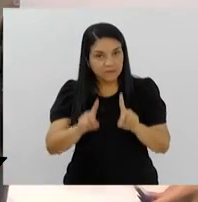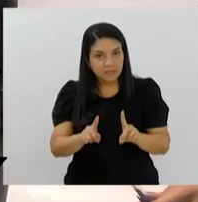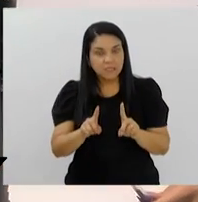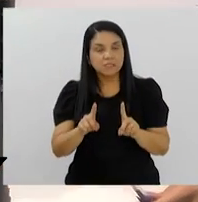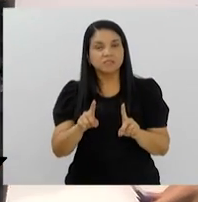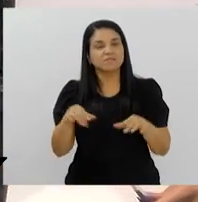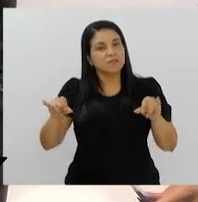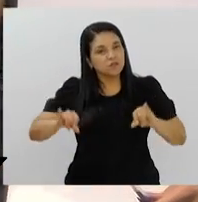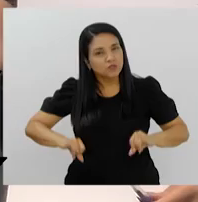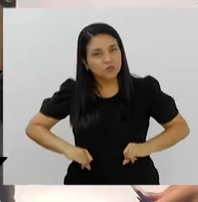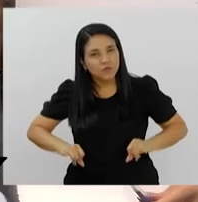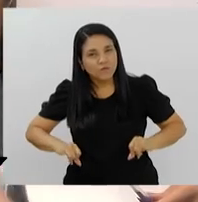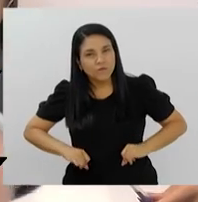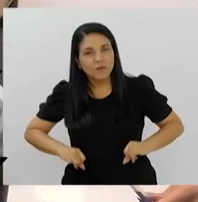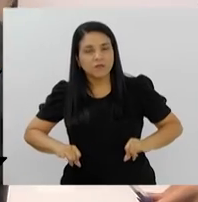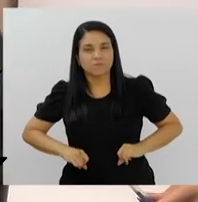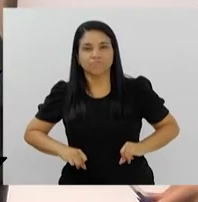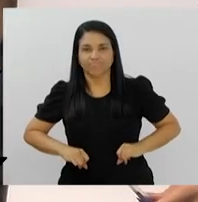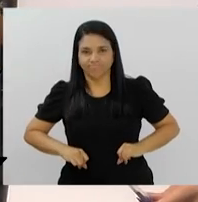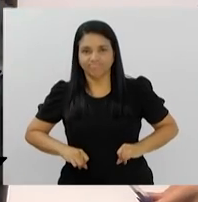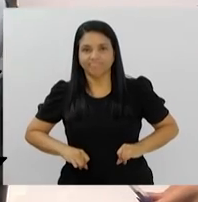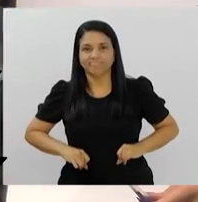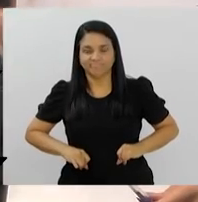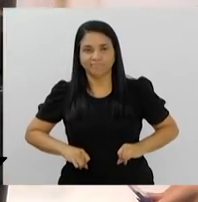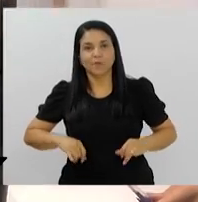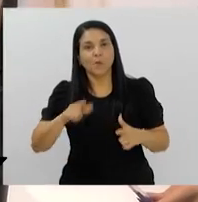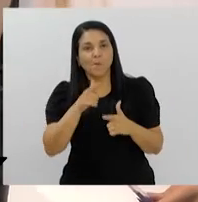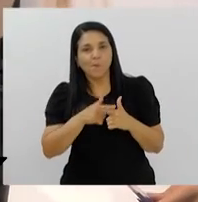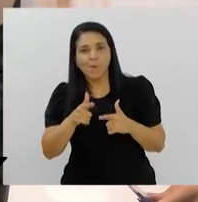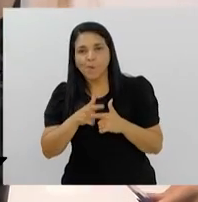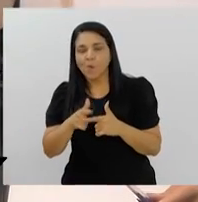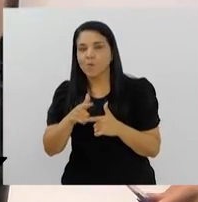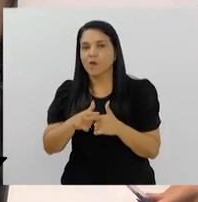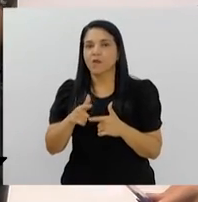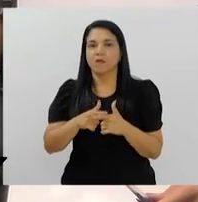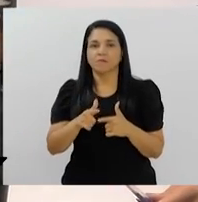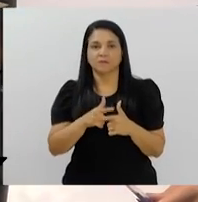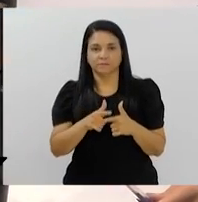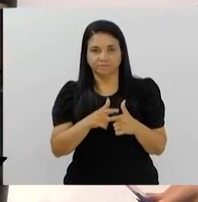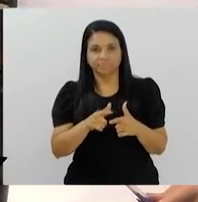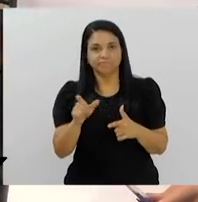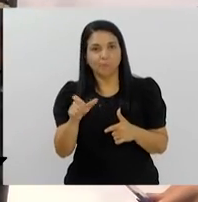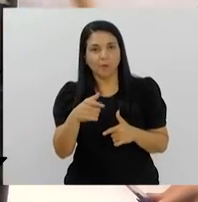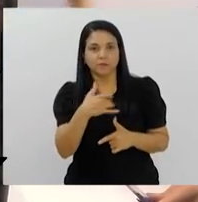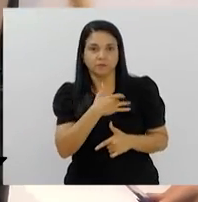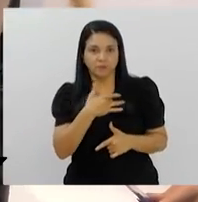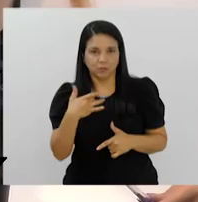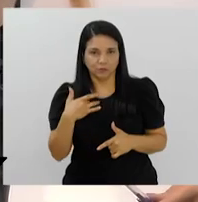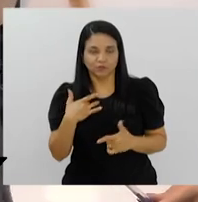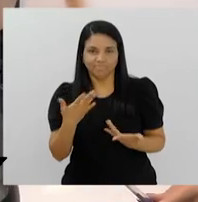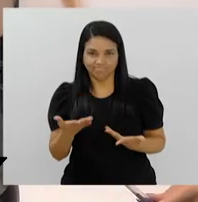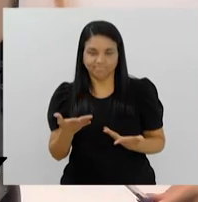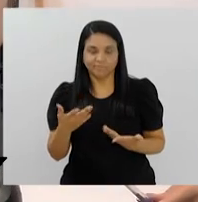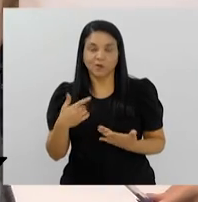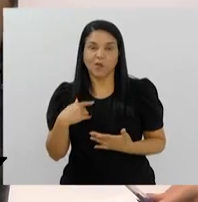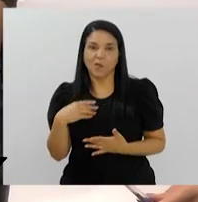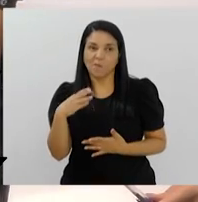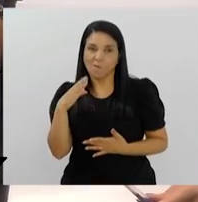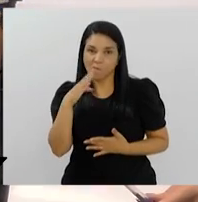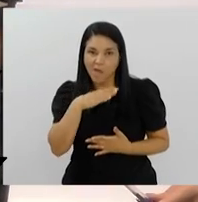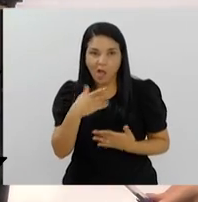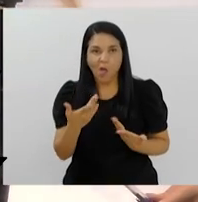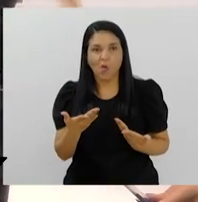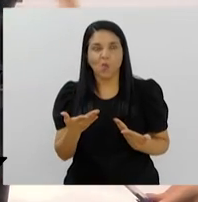e que tá sofrendo com essa situação eh no mínimo posso dizer maléfica que hoje